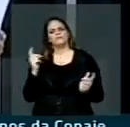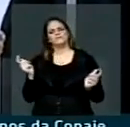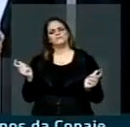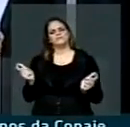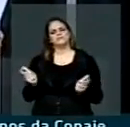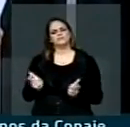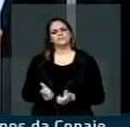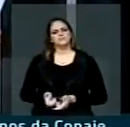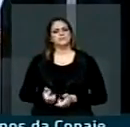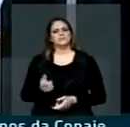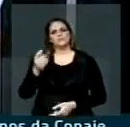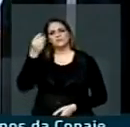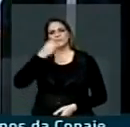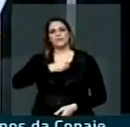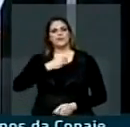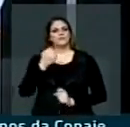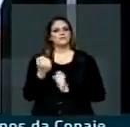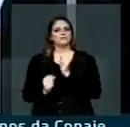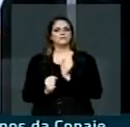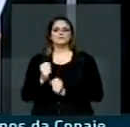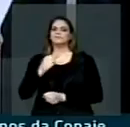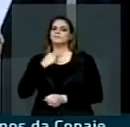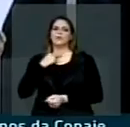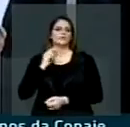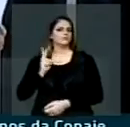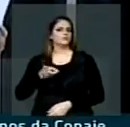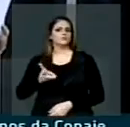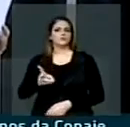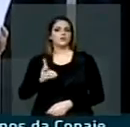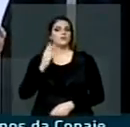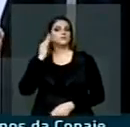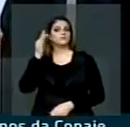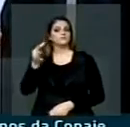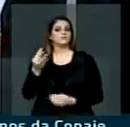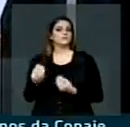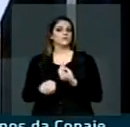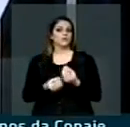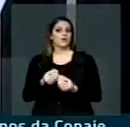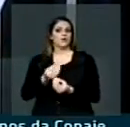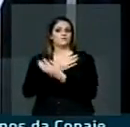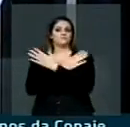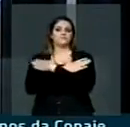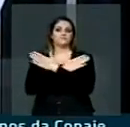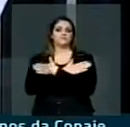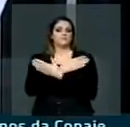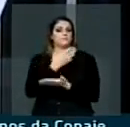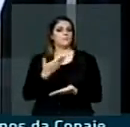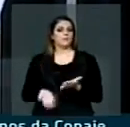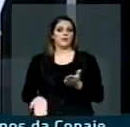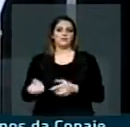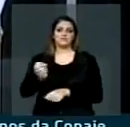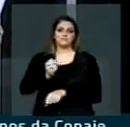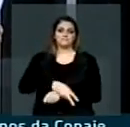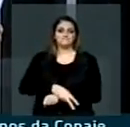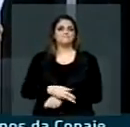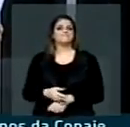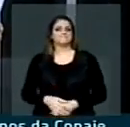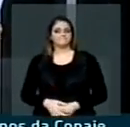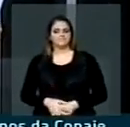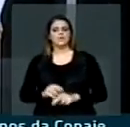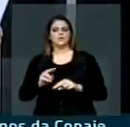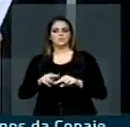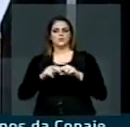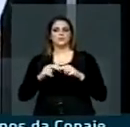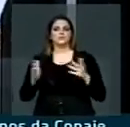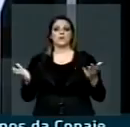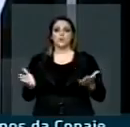perdure, sobretudo para evitar o impacto negativo no emprego e na produtividade. Por tudo isso, as comemorações de hoje ganham importância